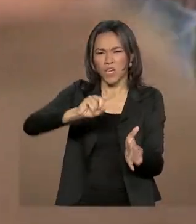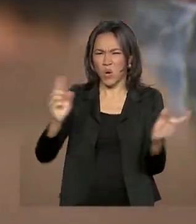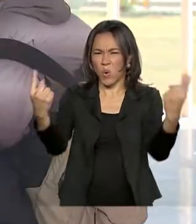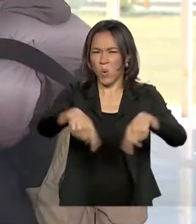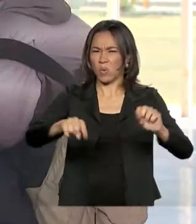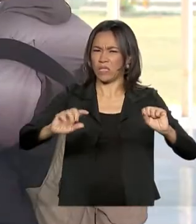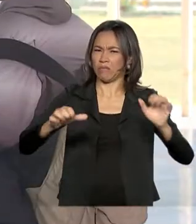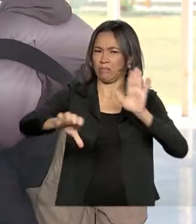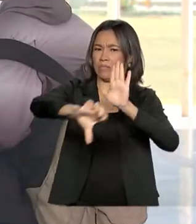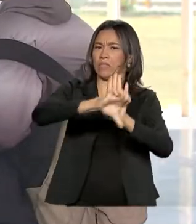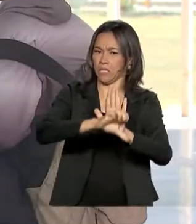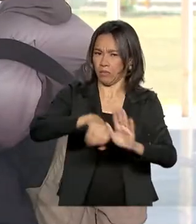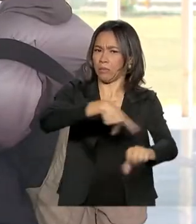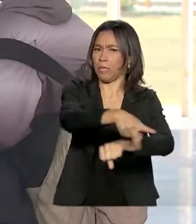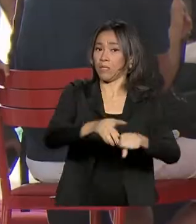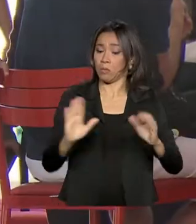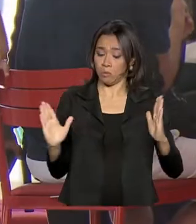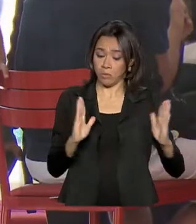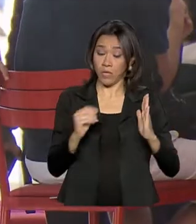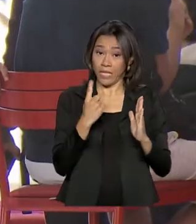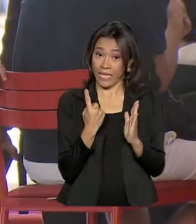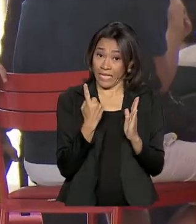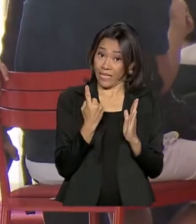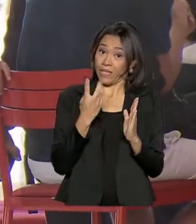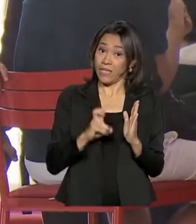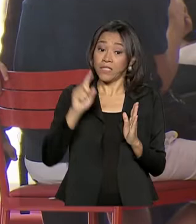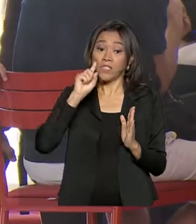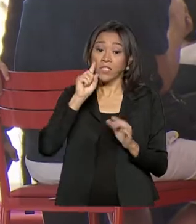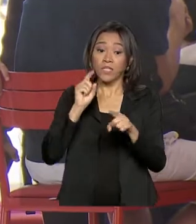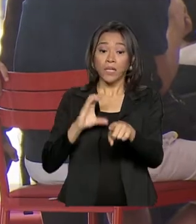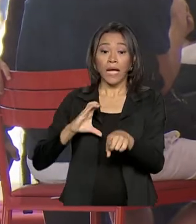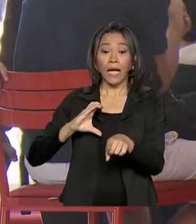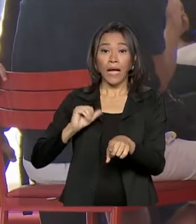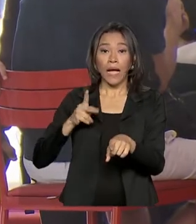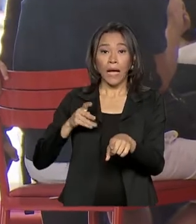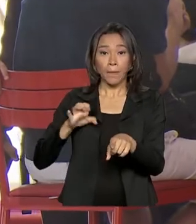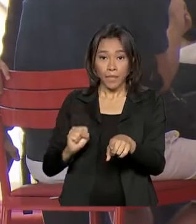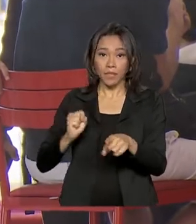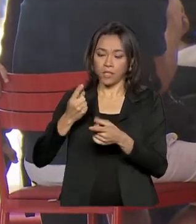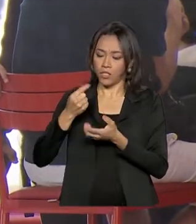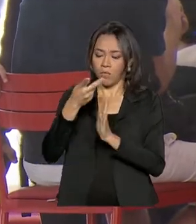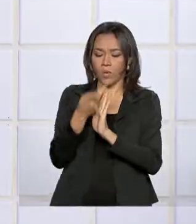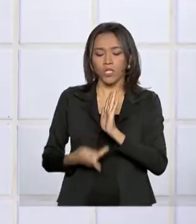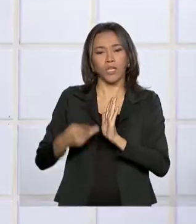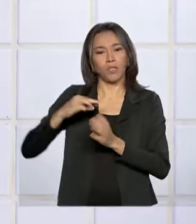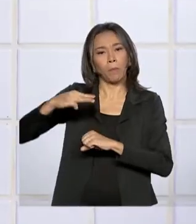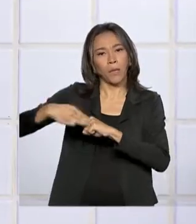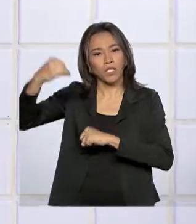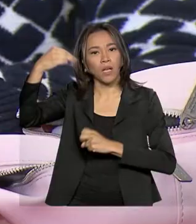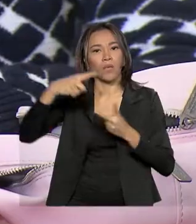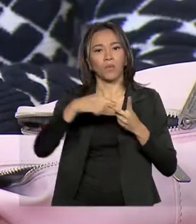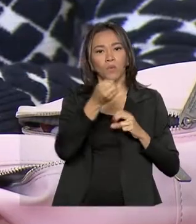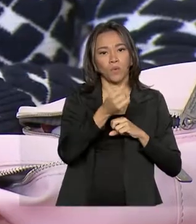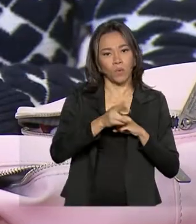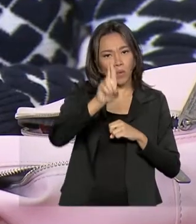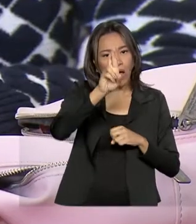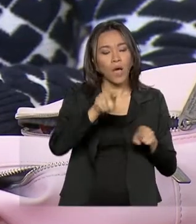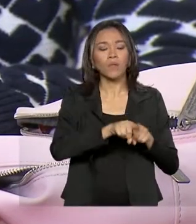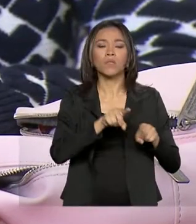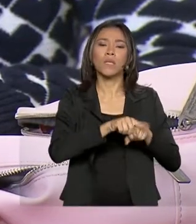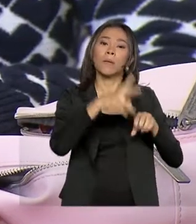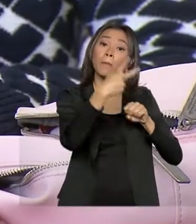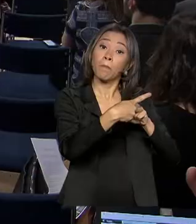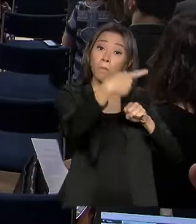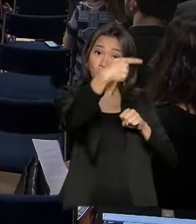no país. Em 15 dias, a CAPES deve lançar os editais para projetos de mestrado, doutorado e pós